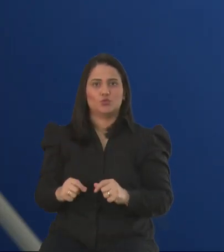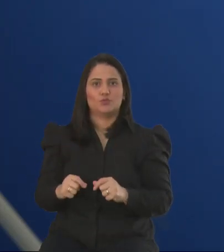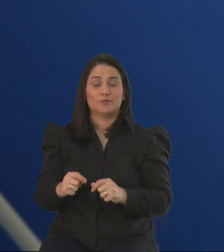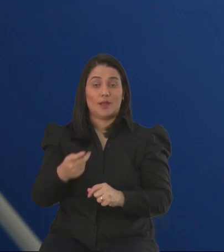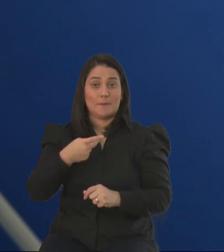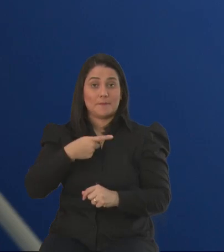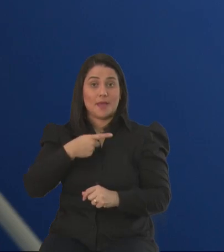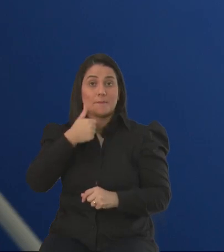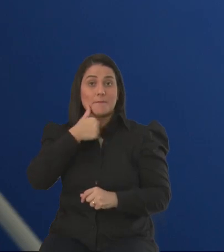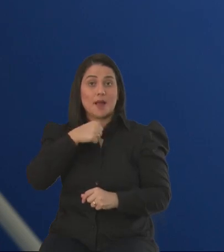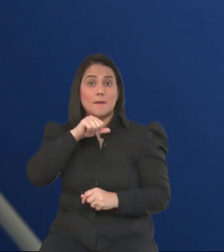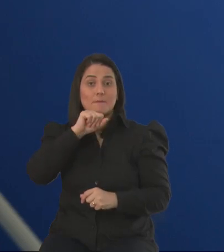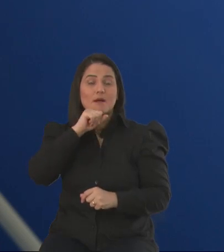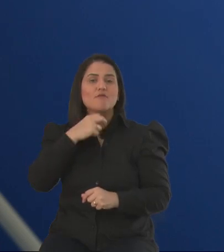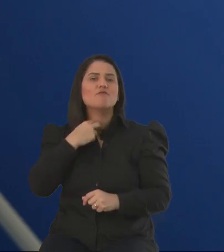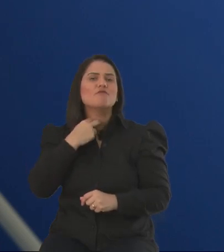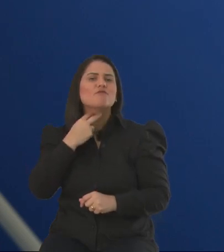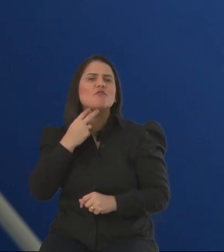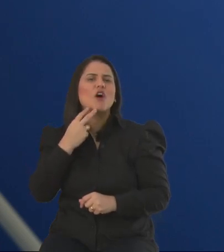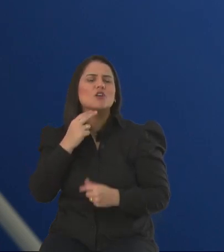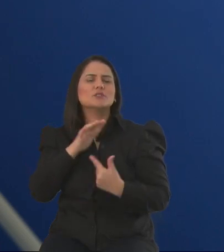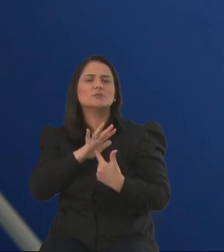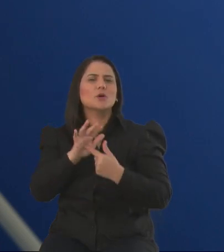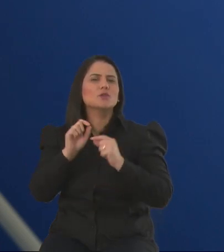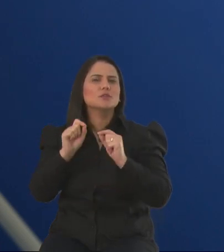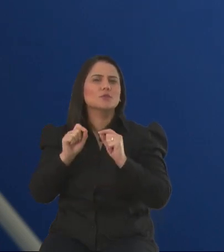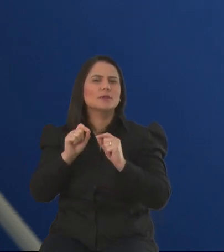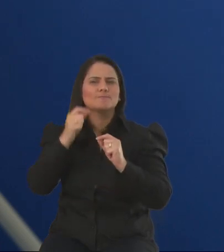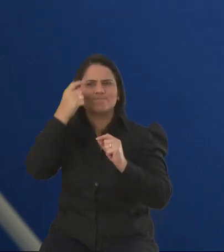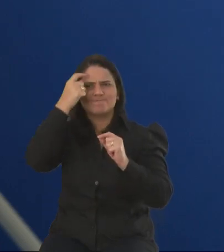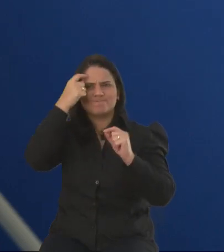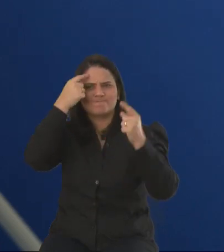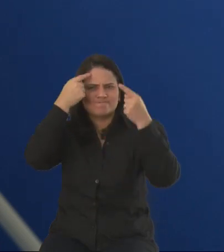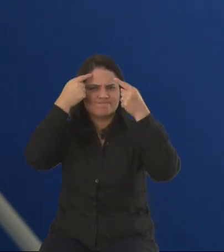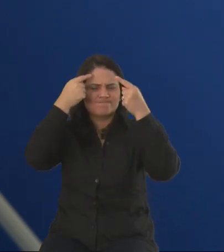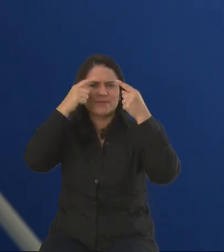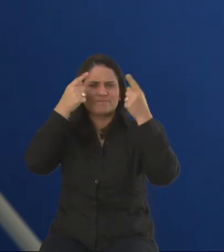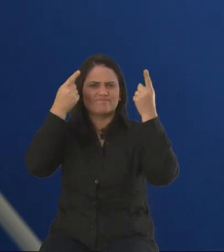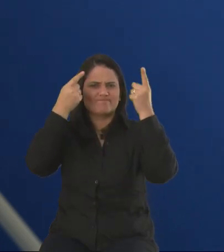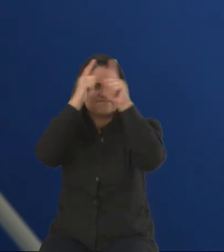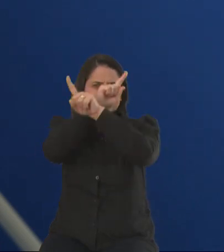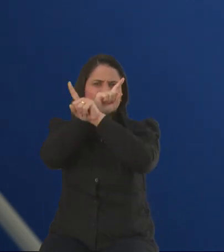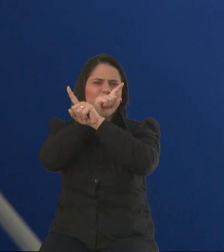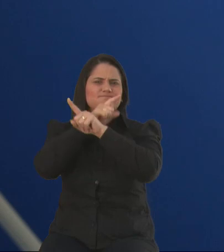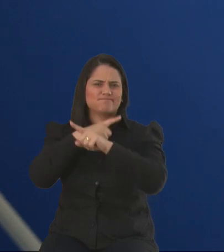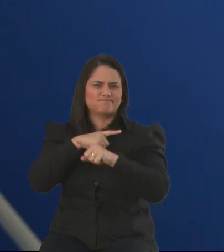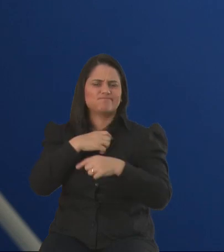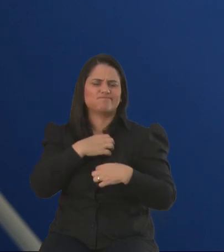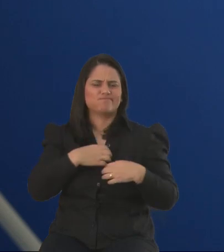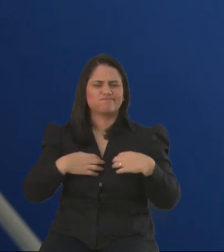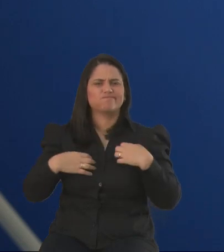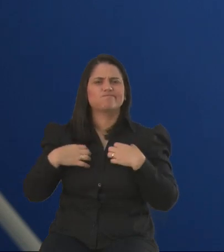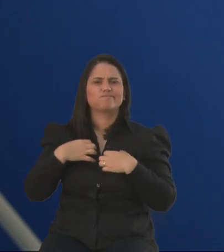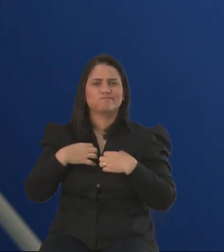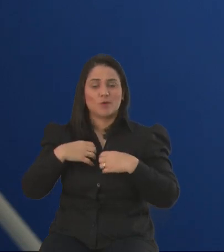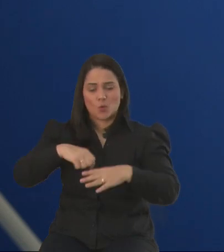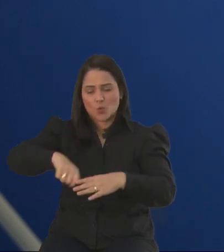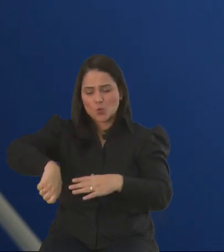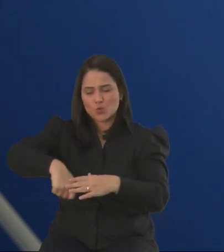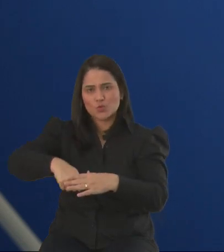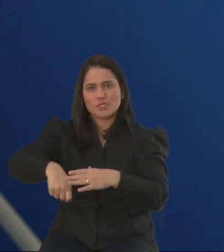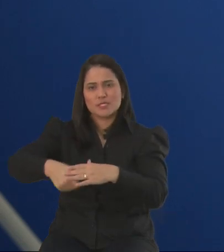mãe ecoou baixinho revolta. No fundo das cozinhas alheias, debaixo